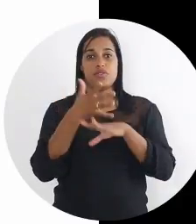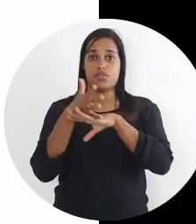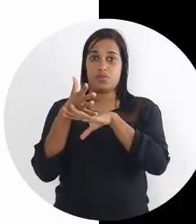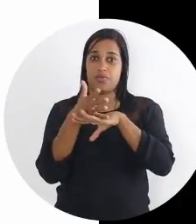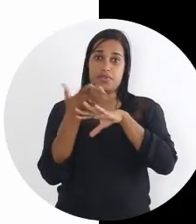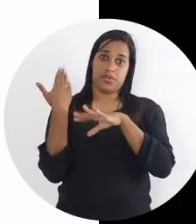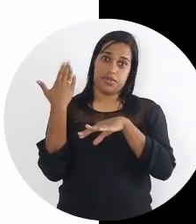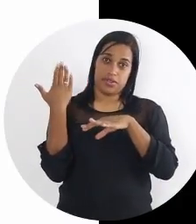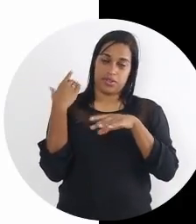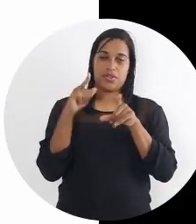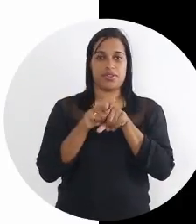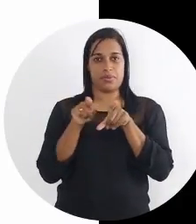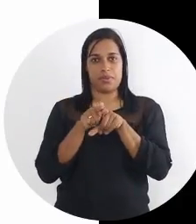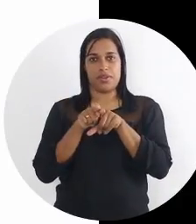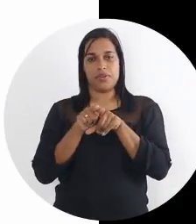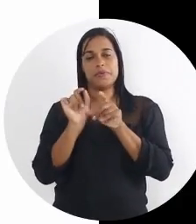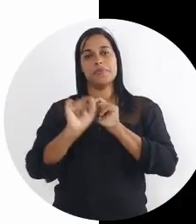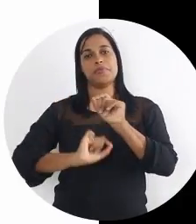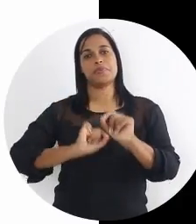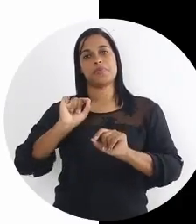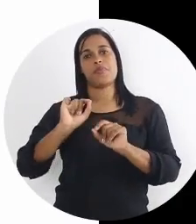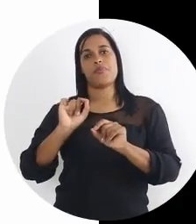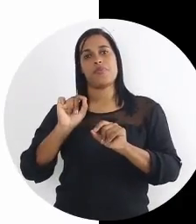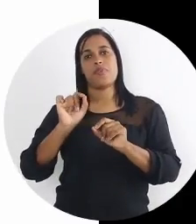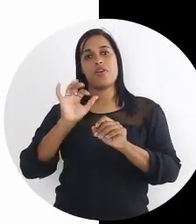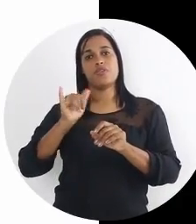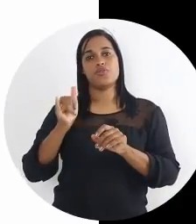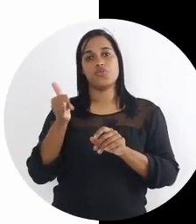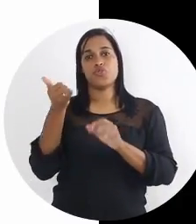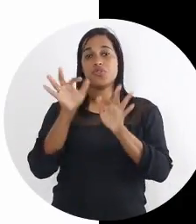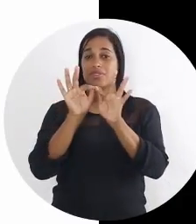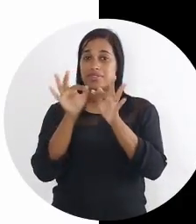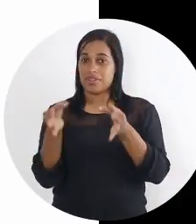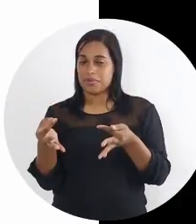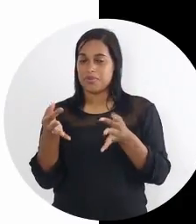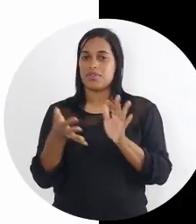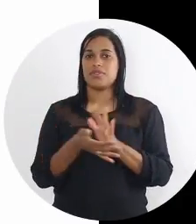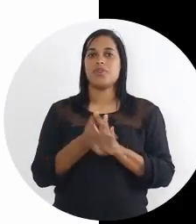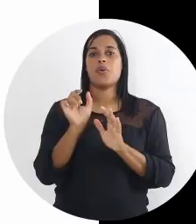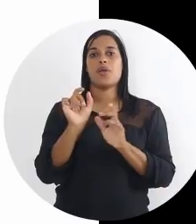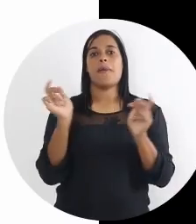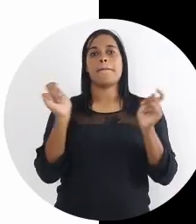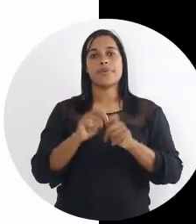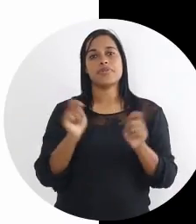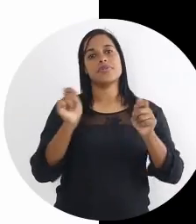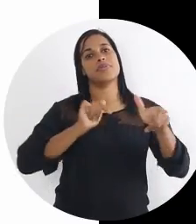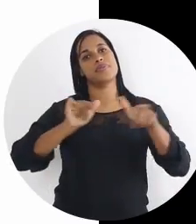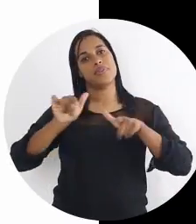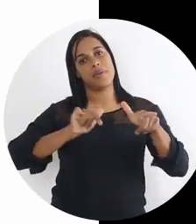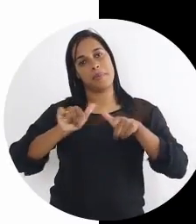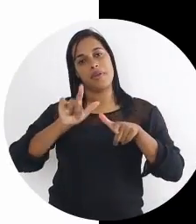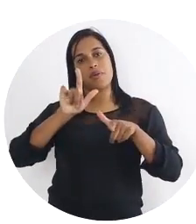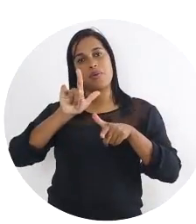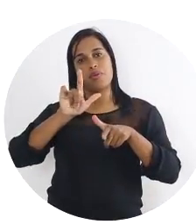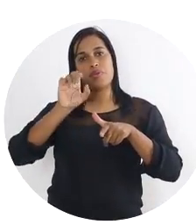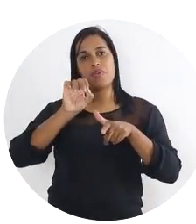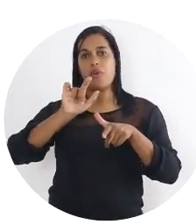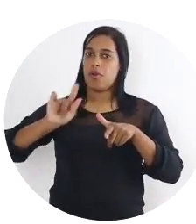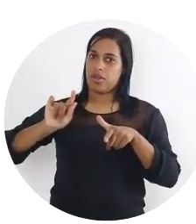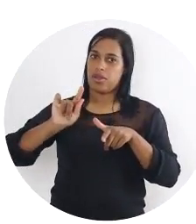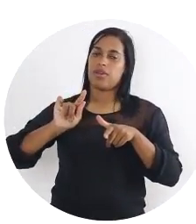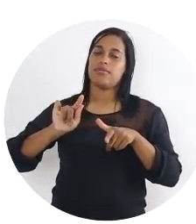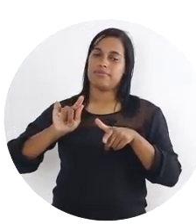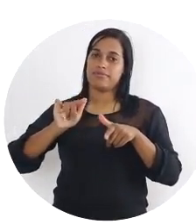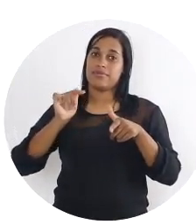vídeo anterior sobre juros simples e compostos, ele foi possibilitado pelo trabalho com logaritmos. Na